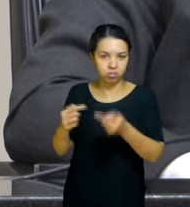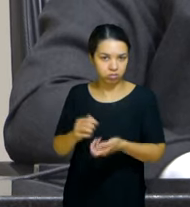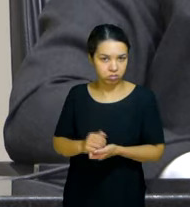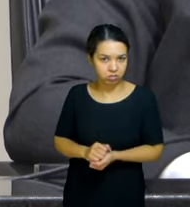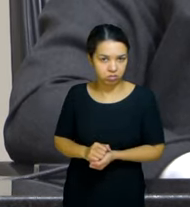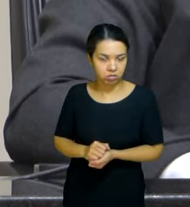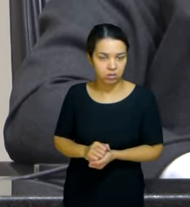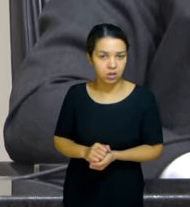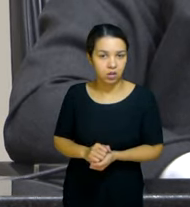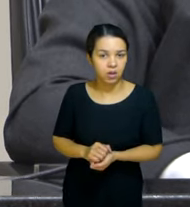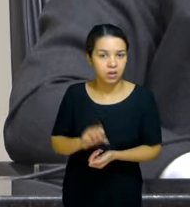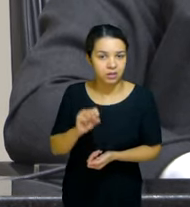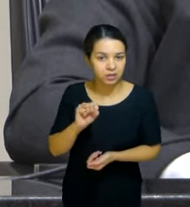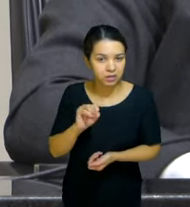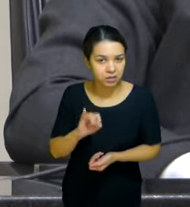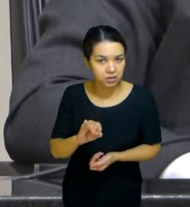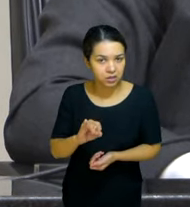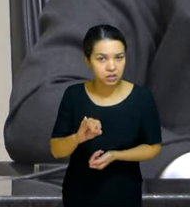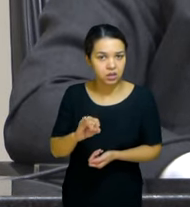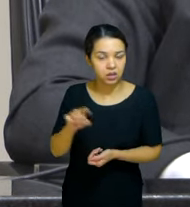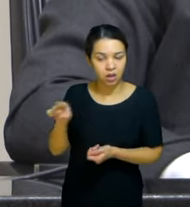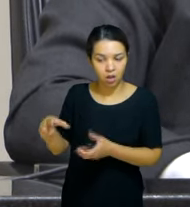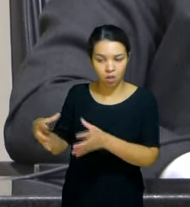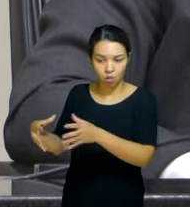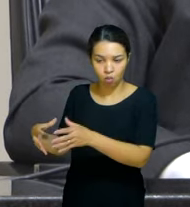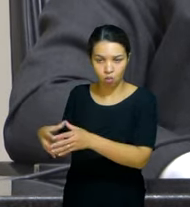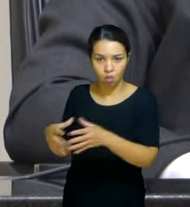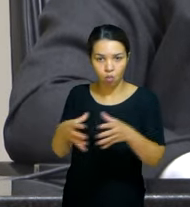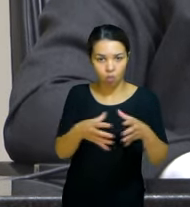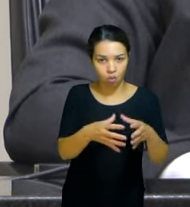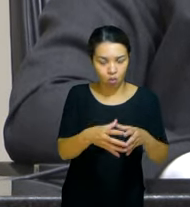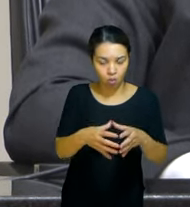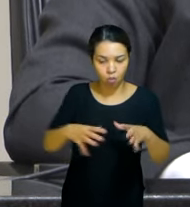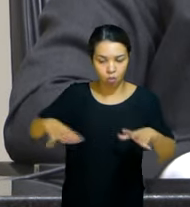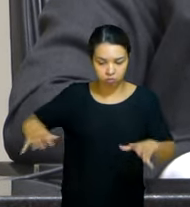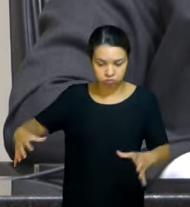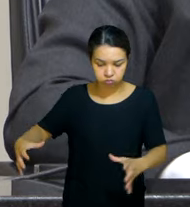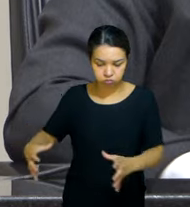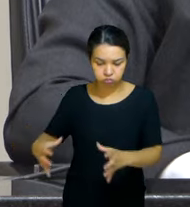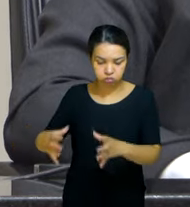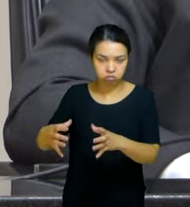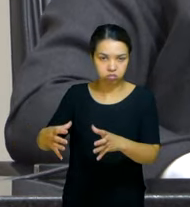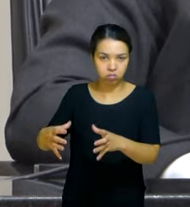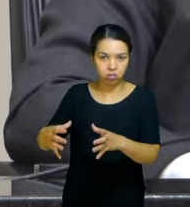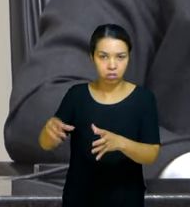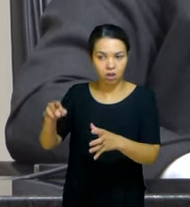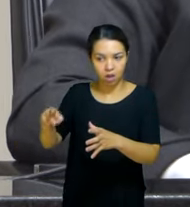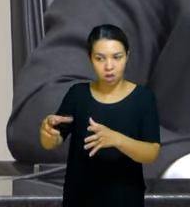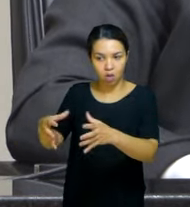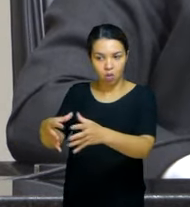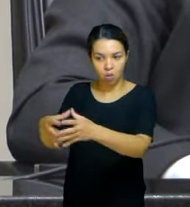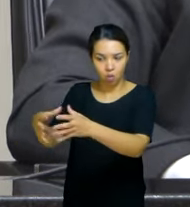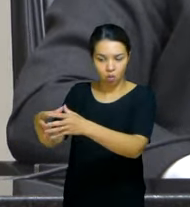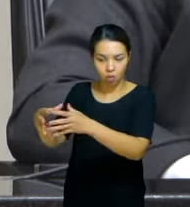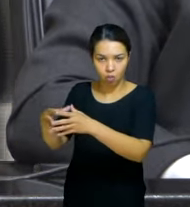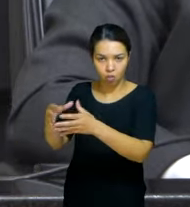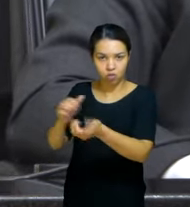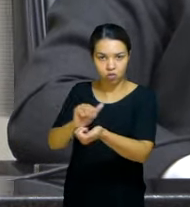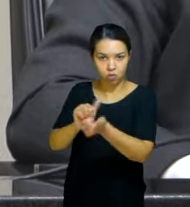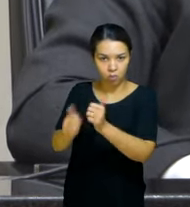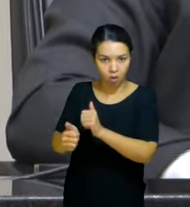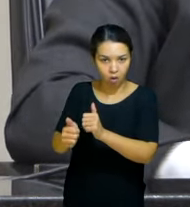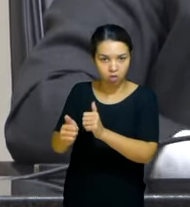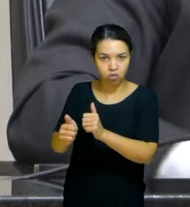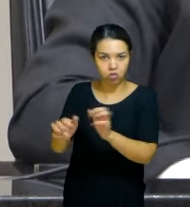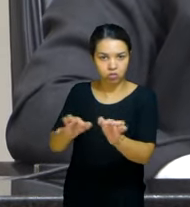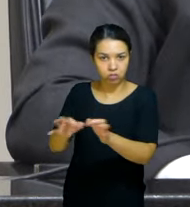Se essa aproximação dos vários setores que fazem esporte em Santa Catarina não acontecer,